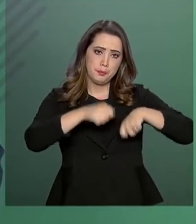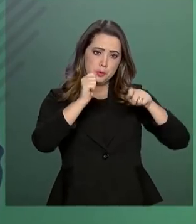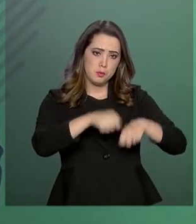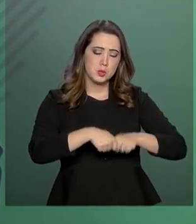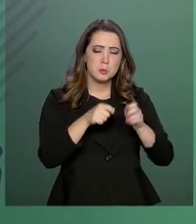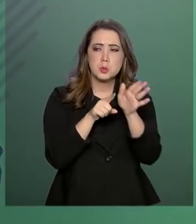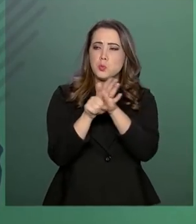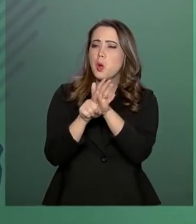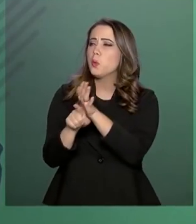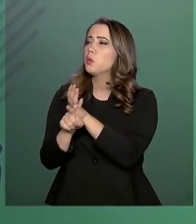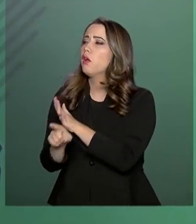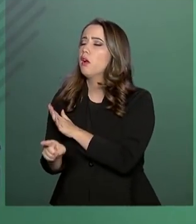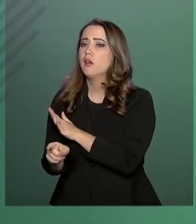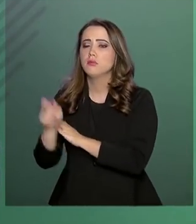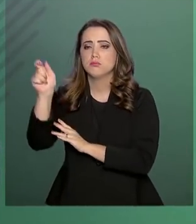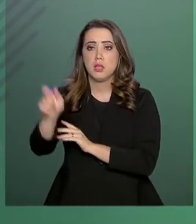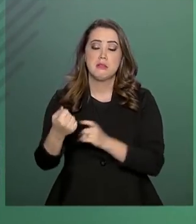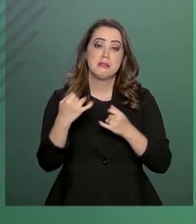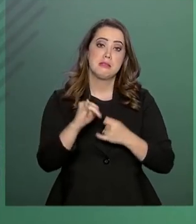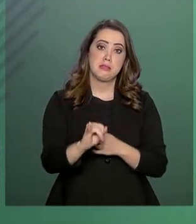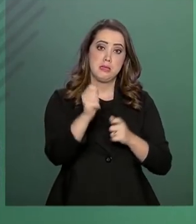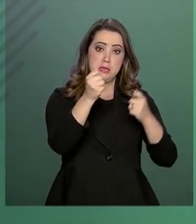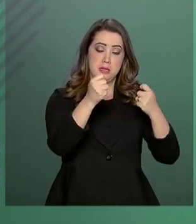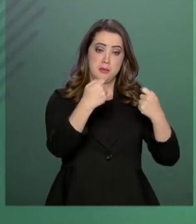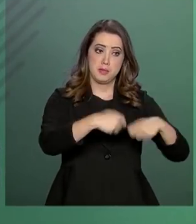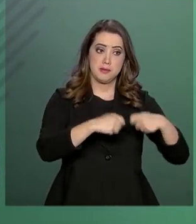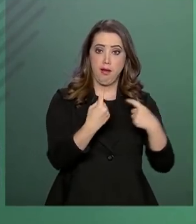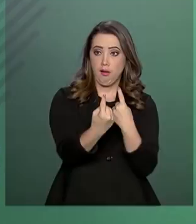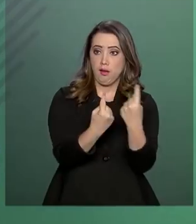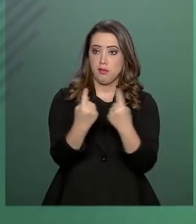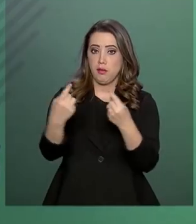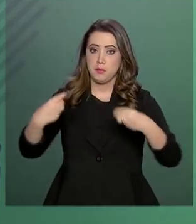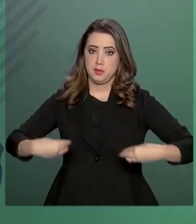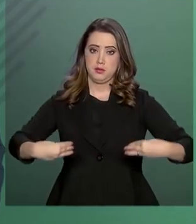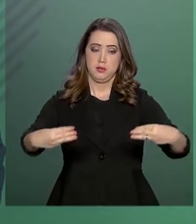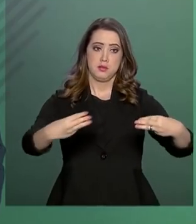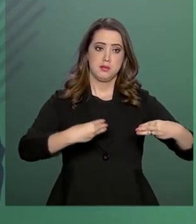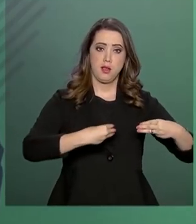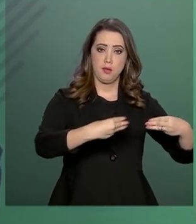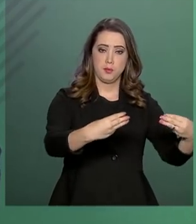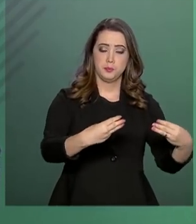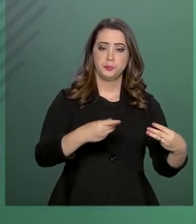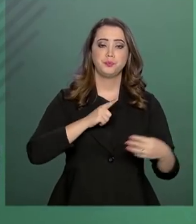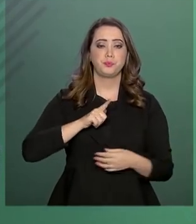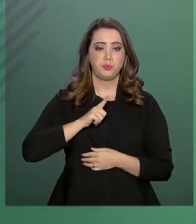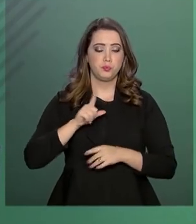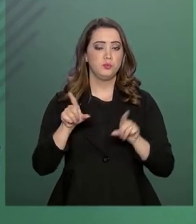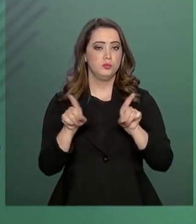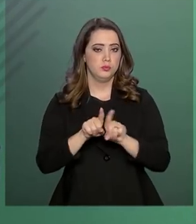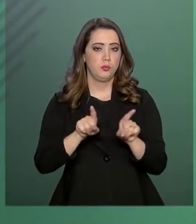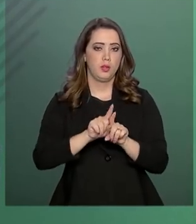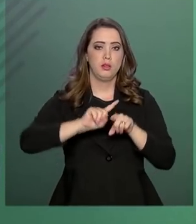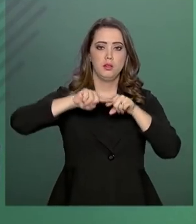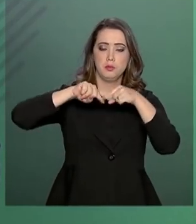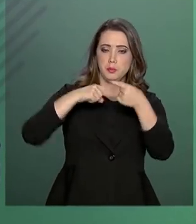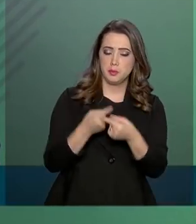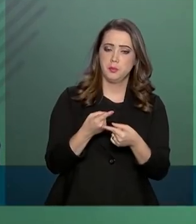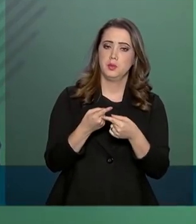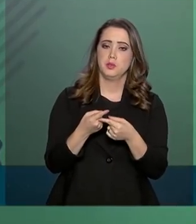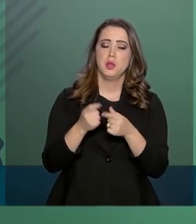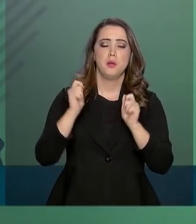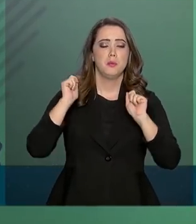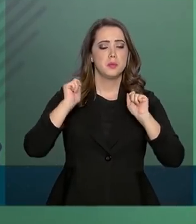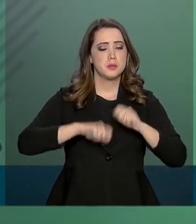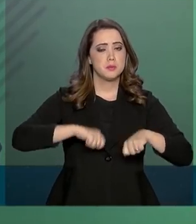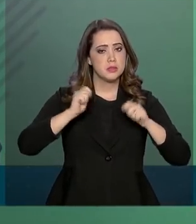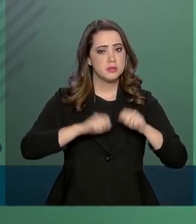consultar quando necessário aos ministérios e que tenha posteriormente a